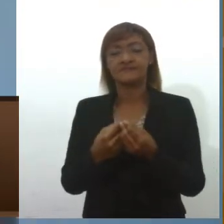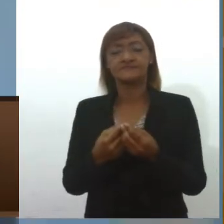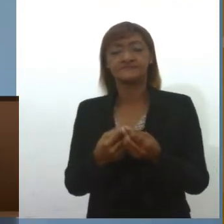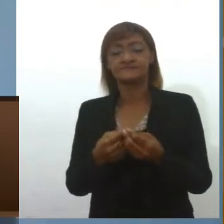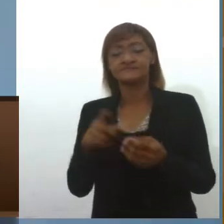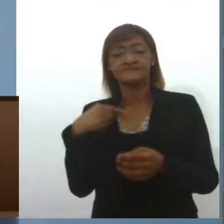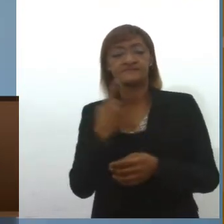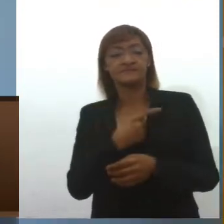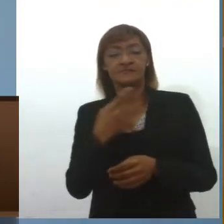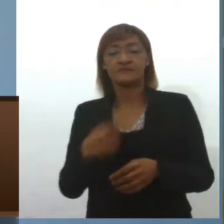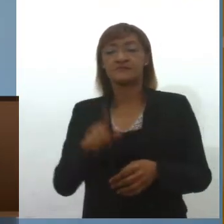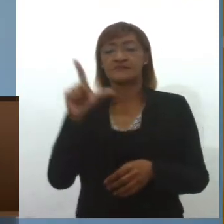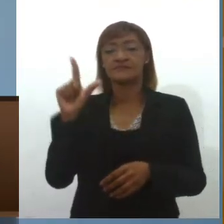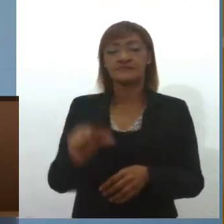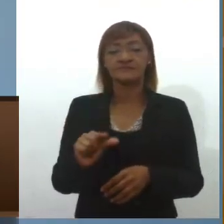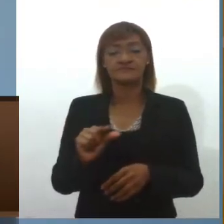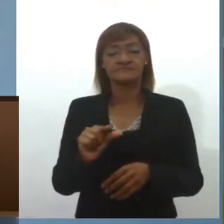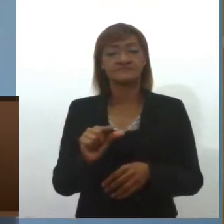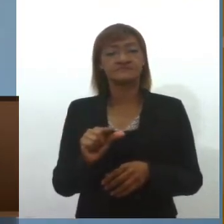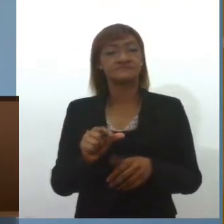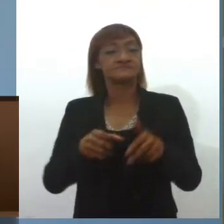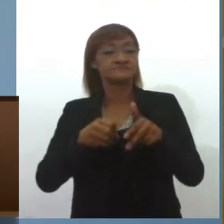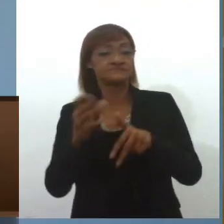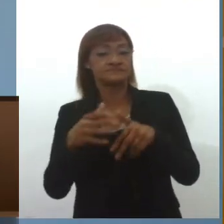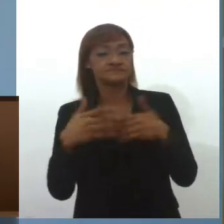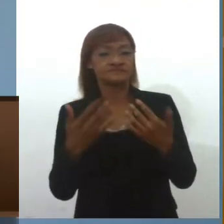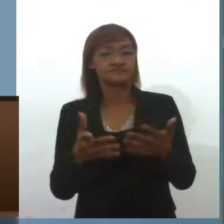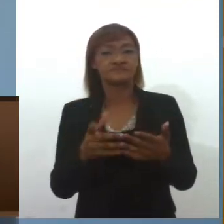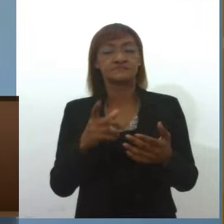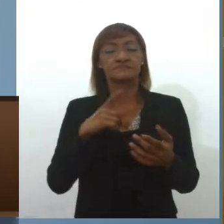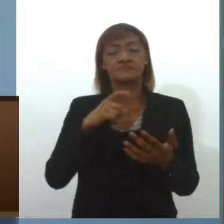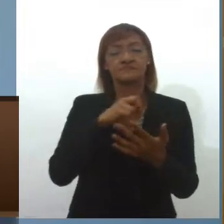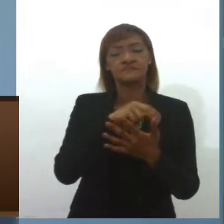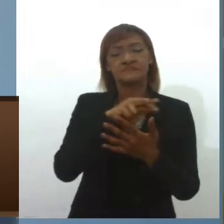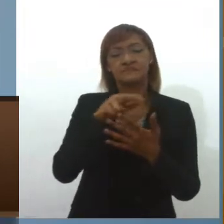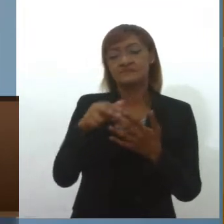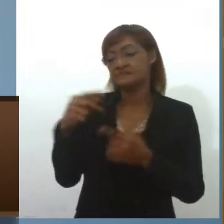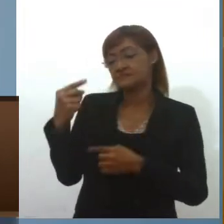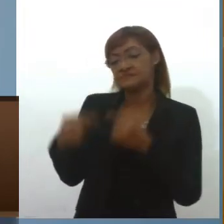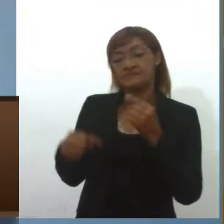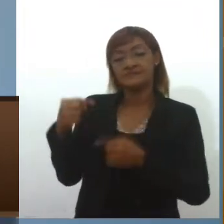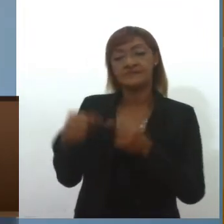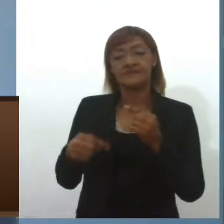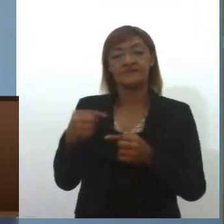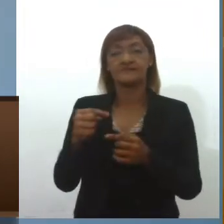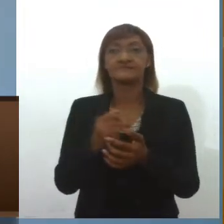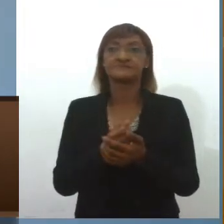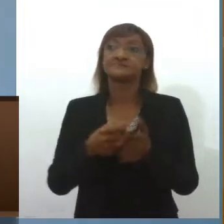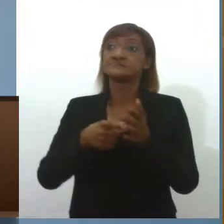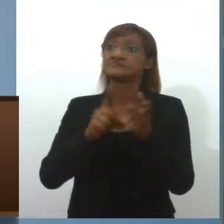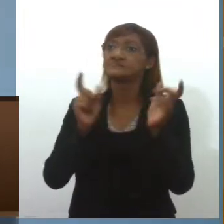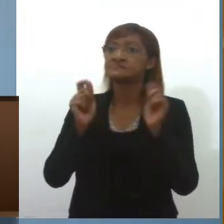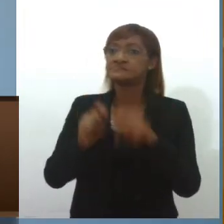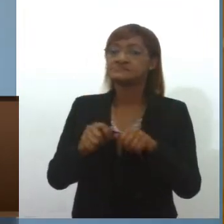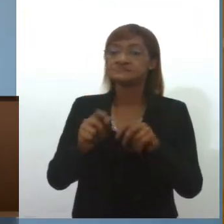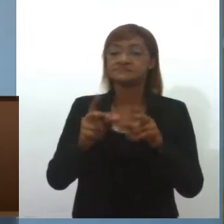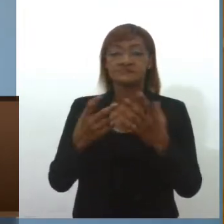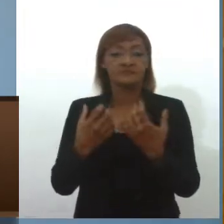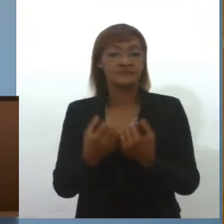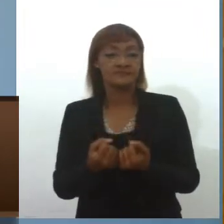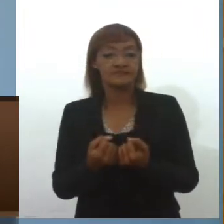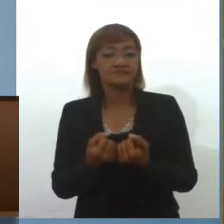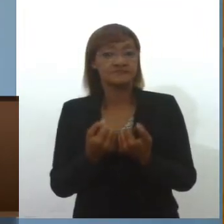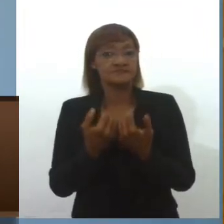tentar abrir mais o mercado, enfim, uma série de políticas ou programas que poderiam ser implementados para que,